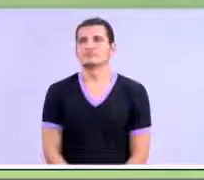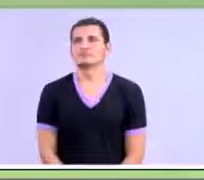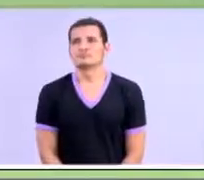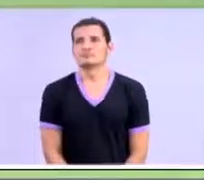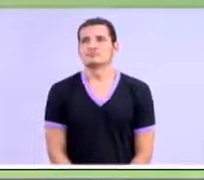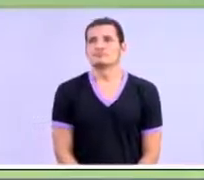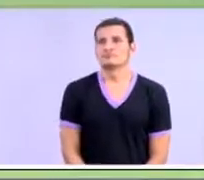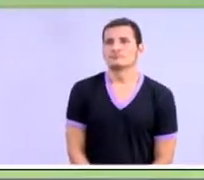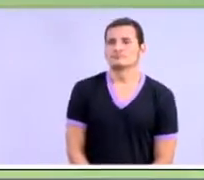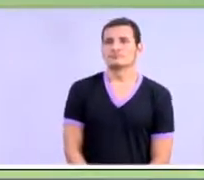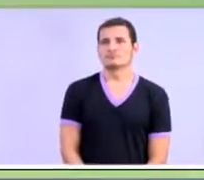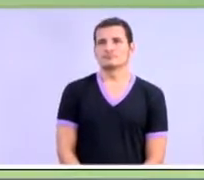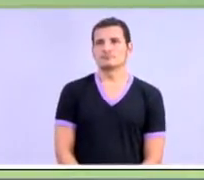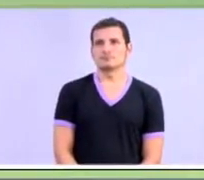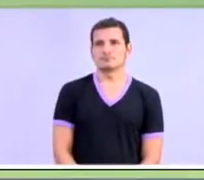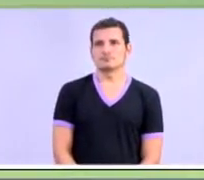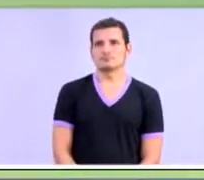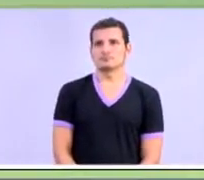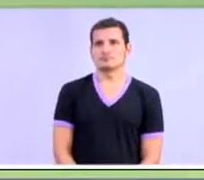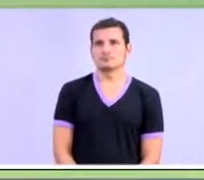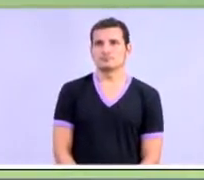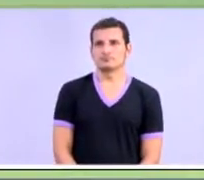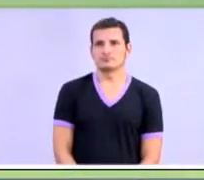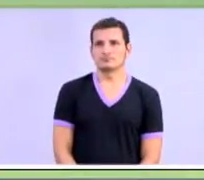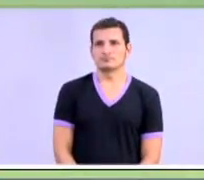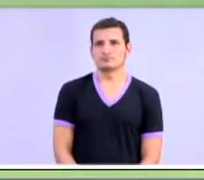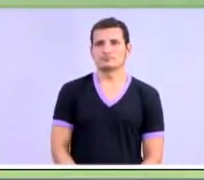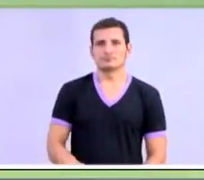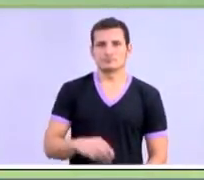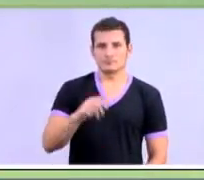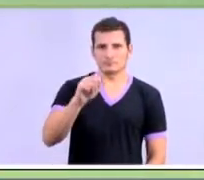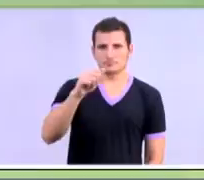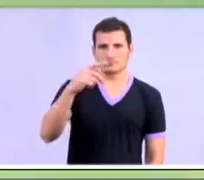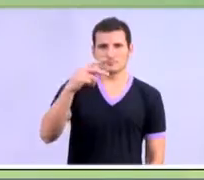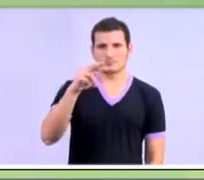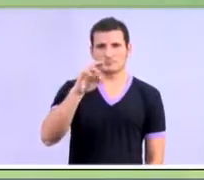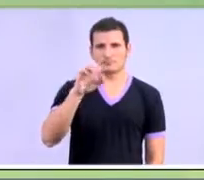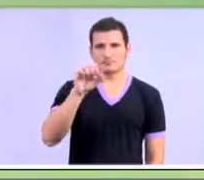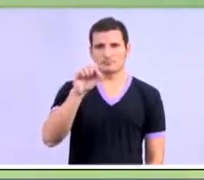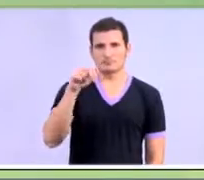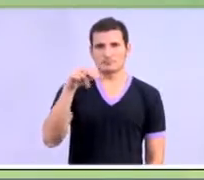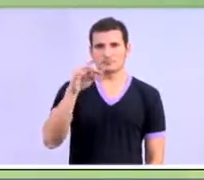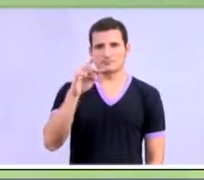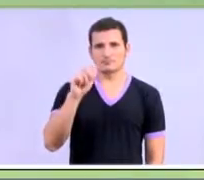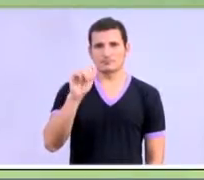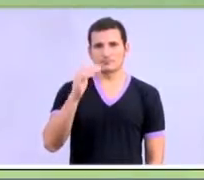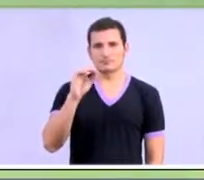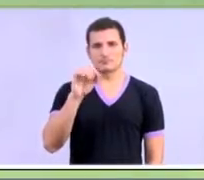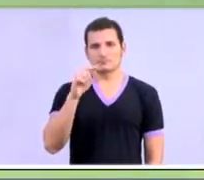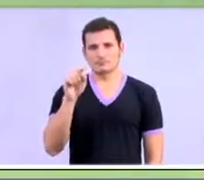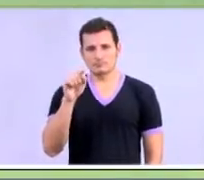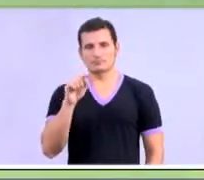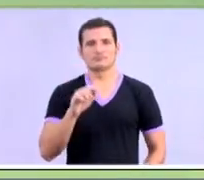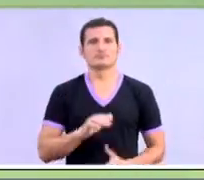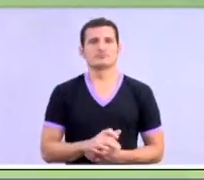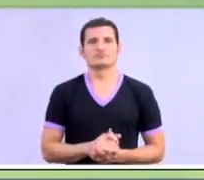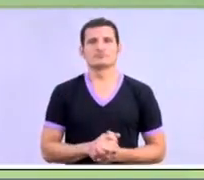para a próxima, camada de apresentação, nossa penúltima camada. A camada de apresentação ela é responsável